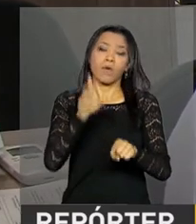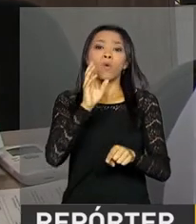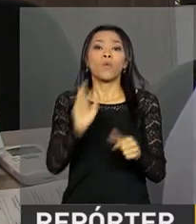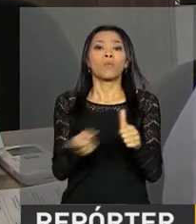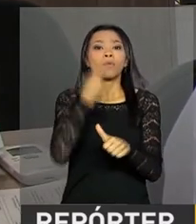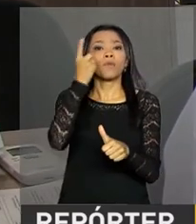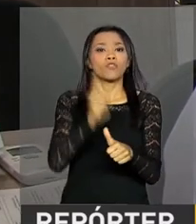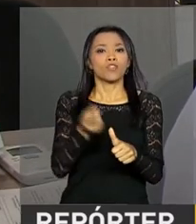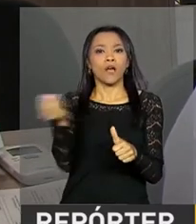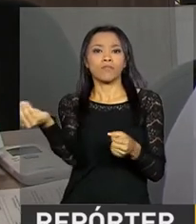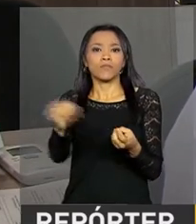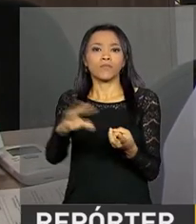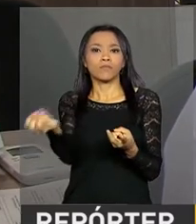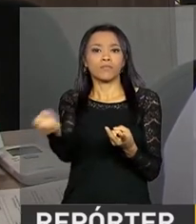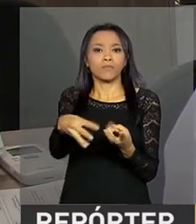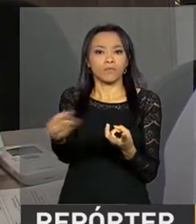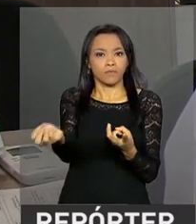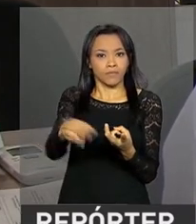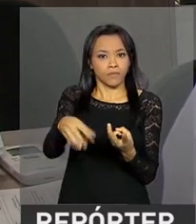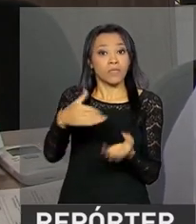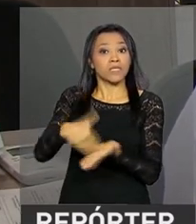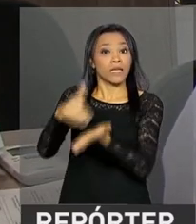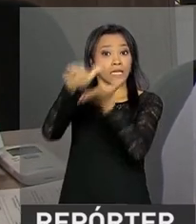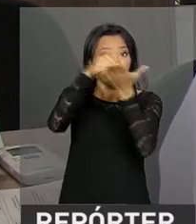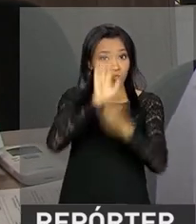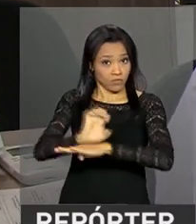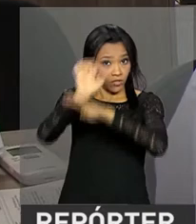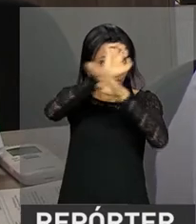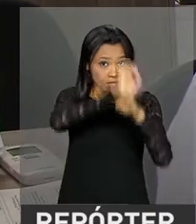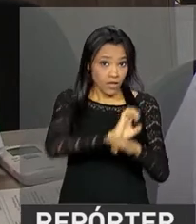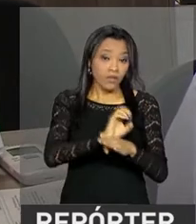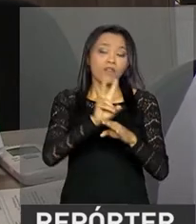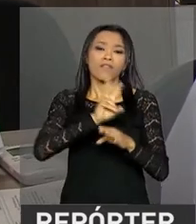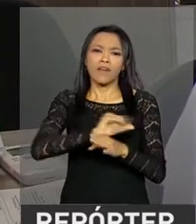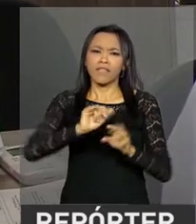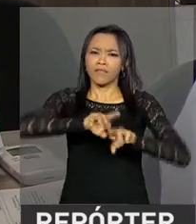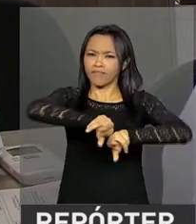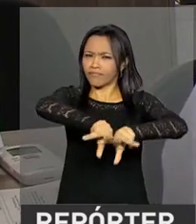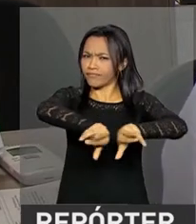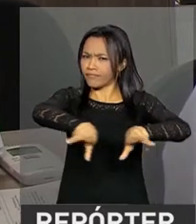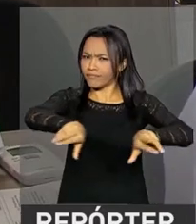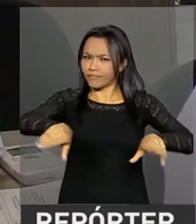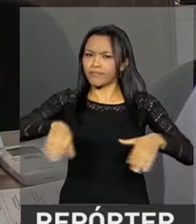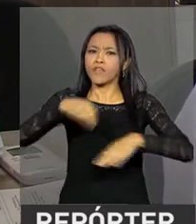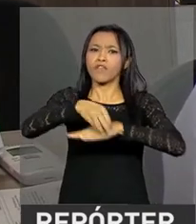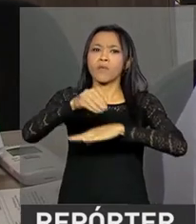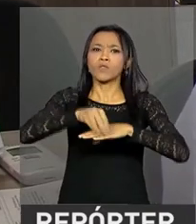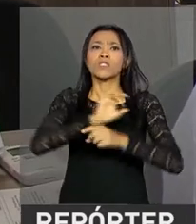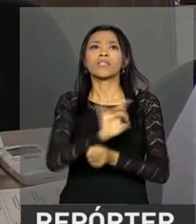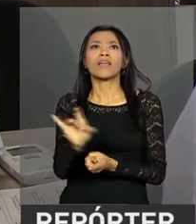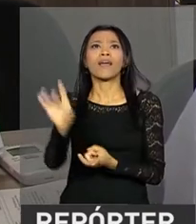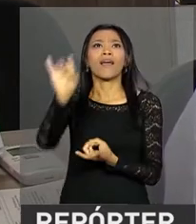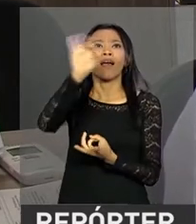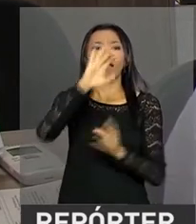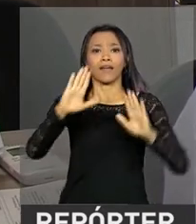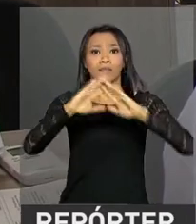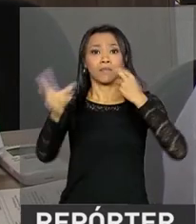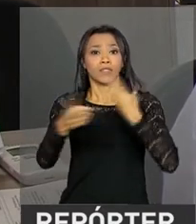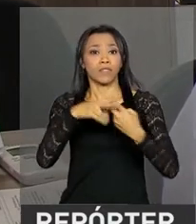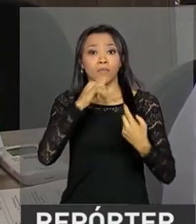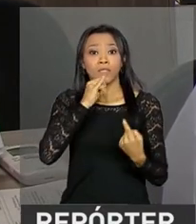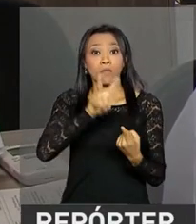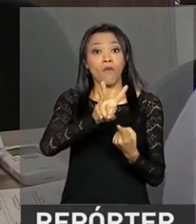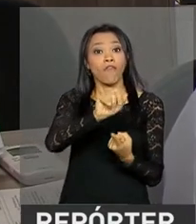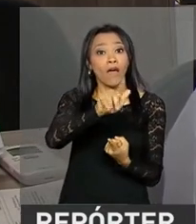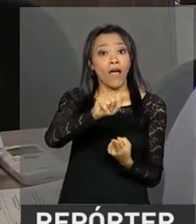sendo alimentado pelas secretarias de segurança dos estados e vai reunir informações de cada presídio, como quantidade de vagas,